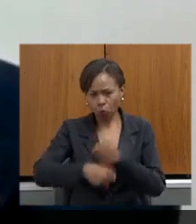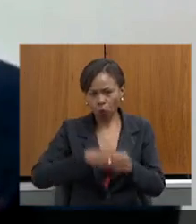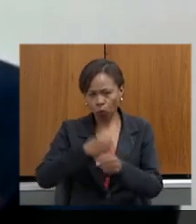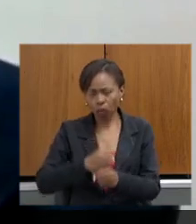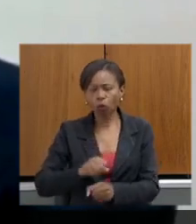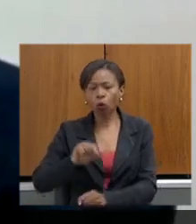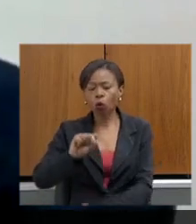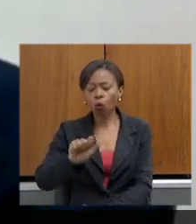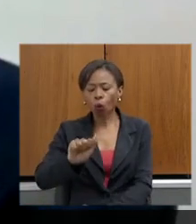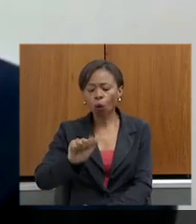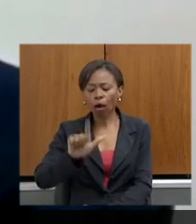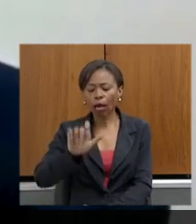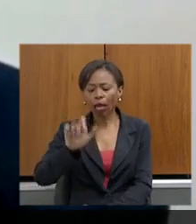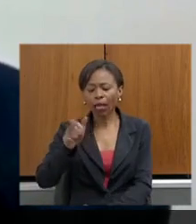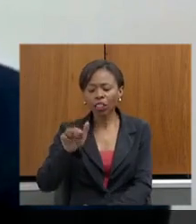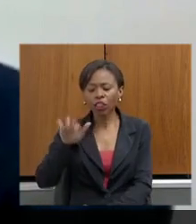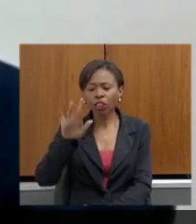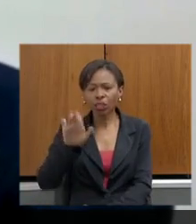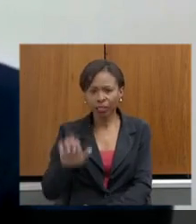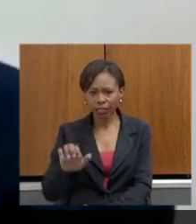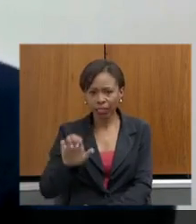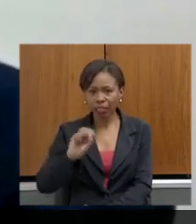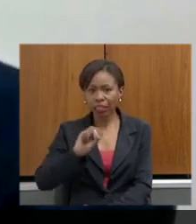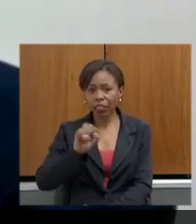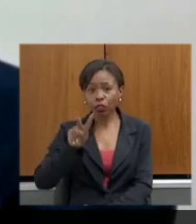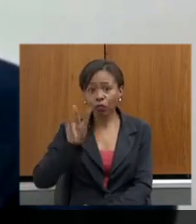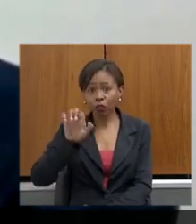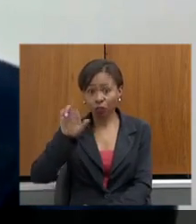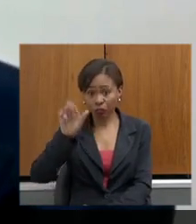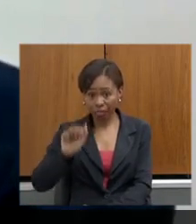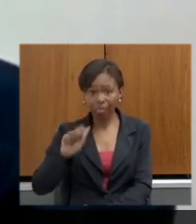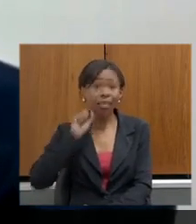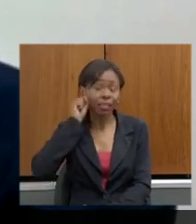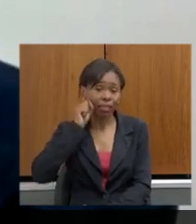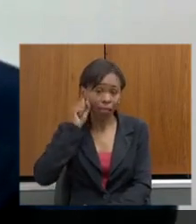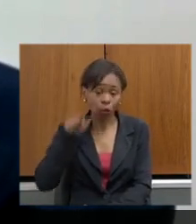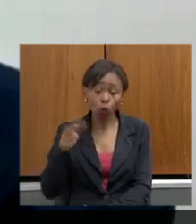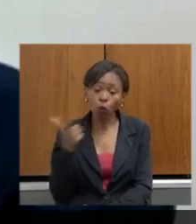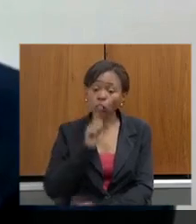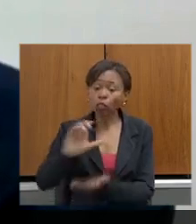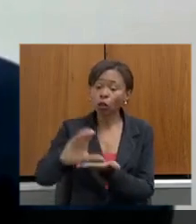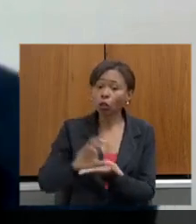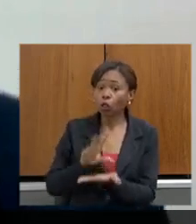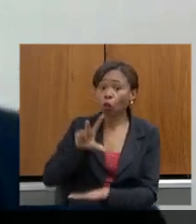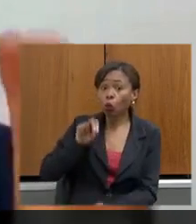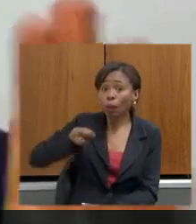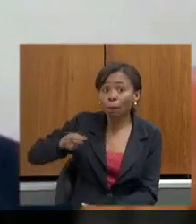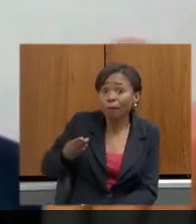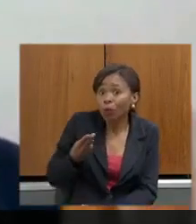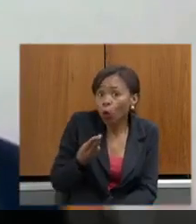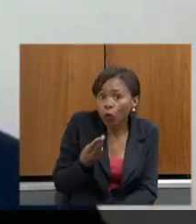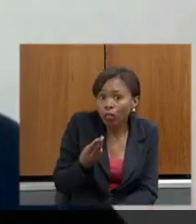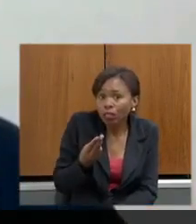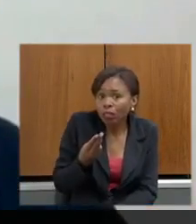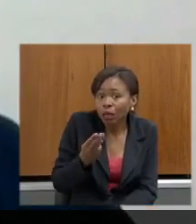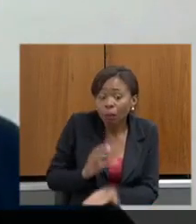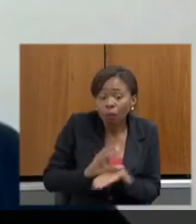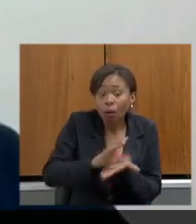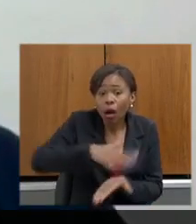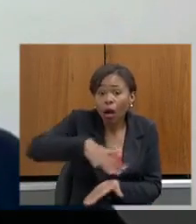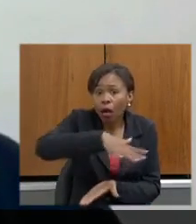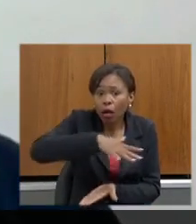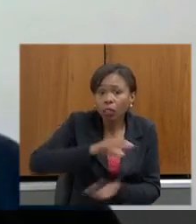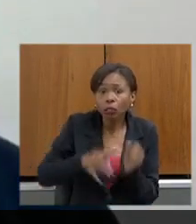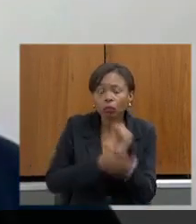instante Silveira conseguiu uns 50 milhões de recurso para segurança pública e pela primeira vez nós